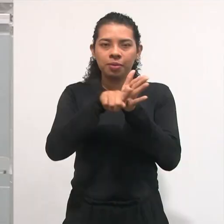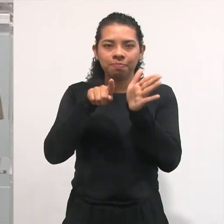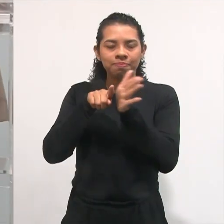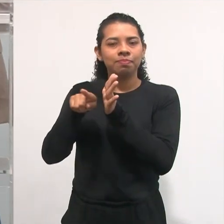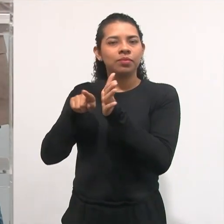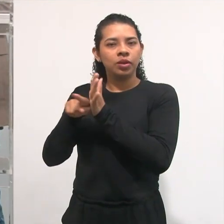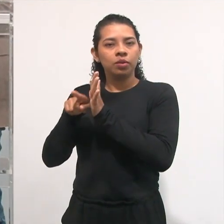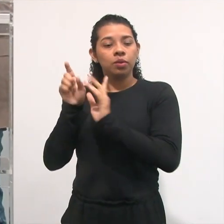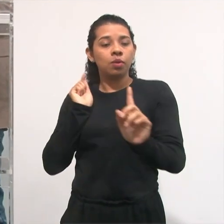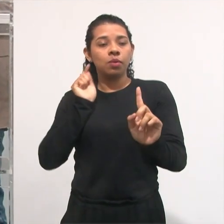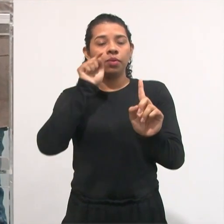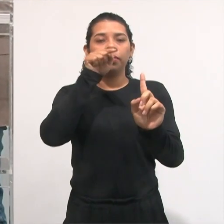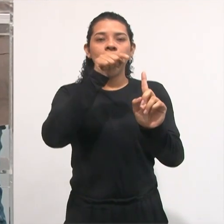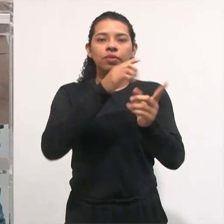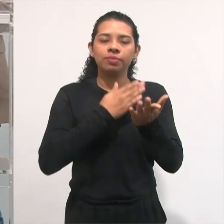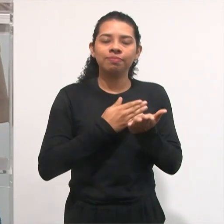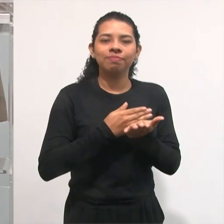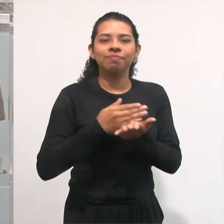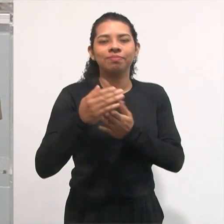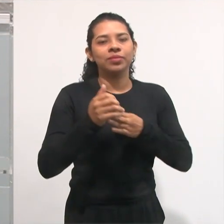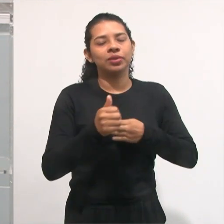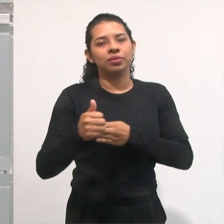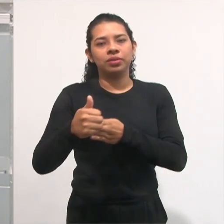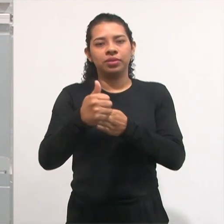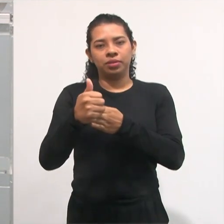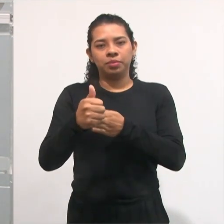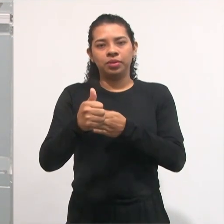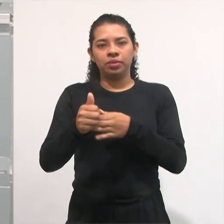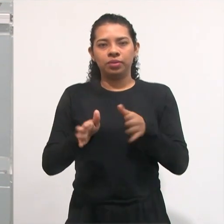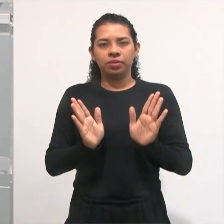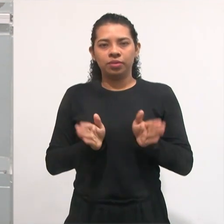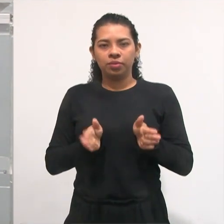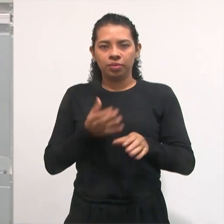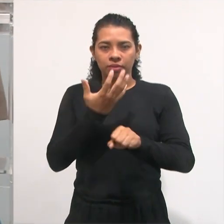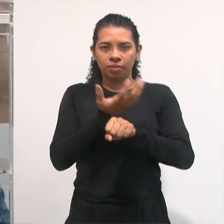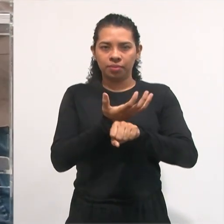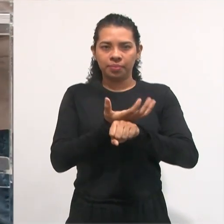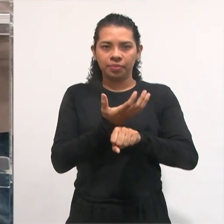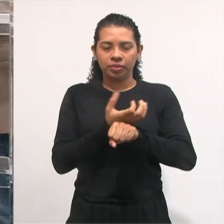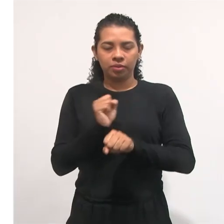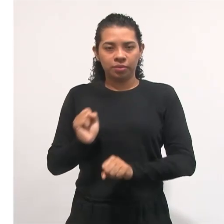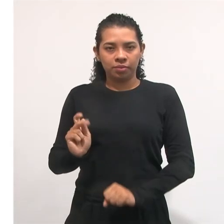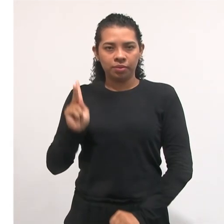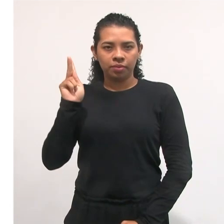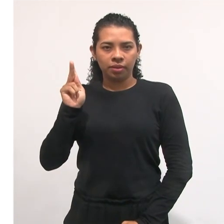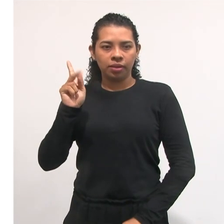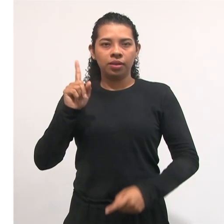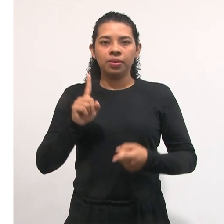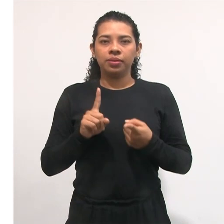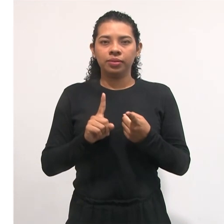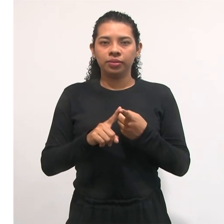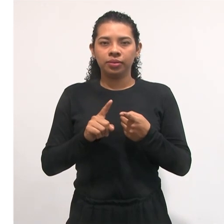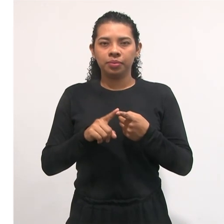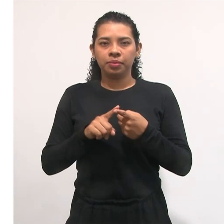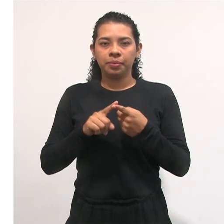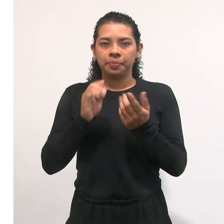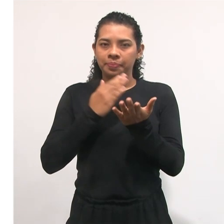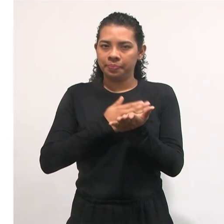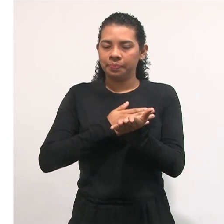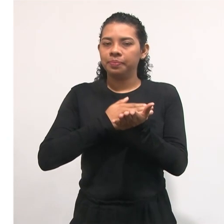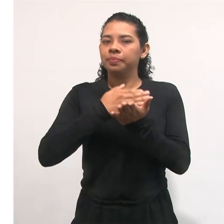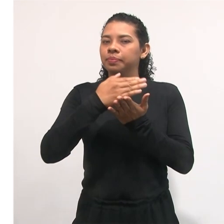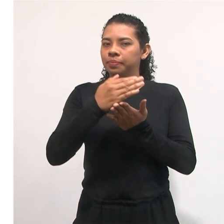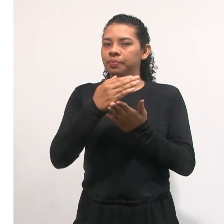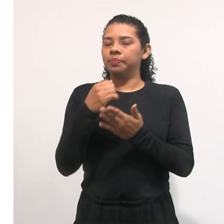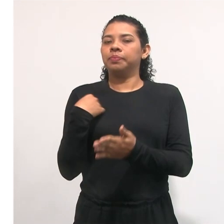vai nortear a nossa aula de hoje da nossa disciplina. Beleza? Para iniciar, a gente falou, o